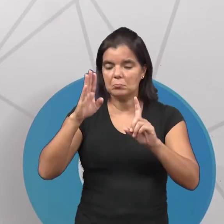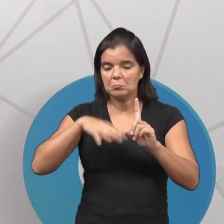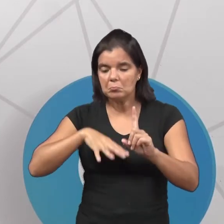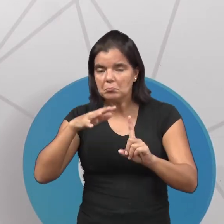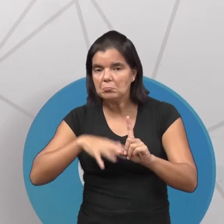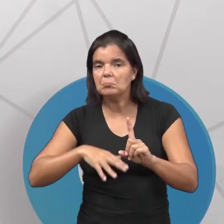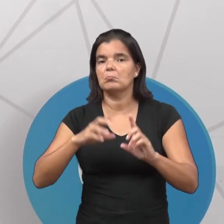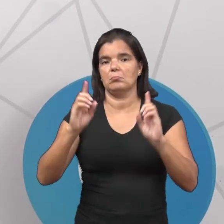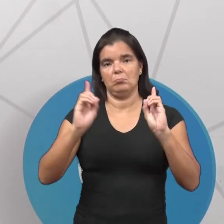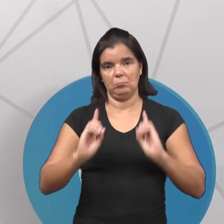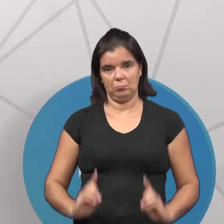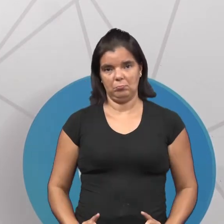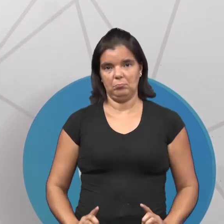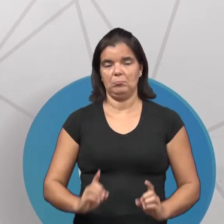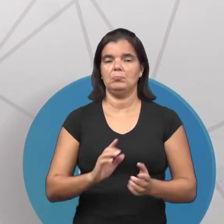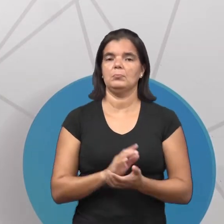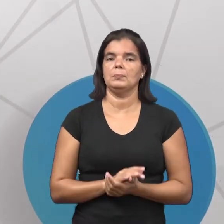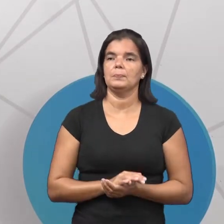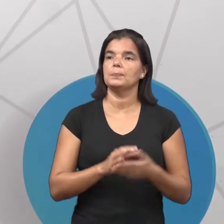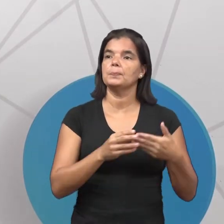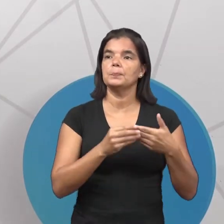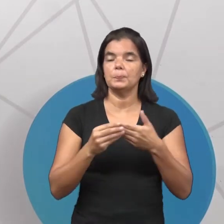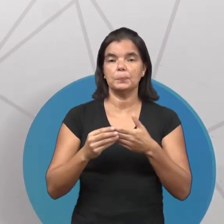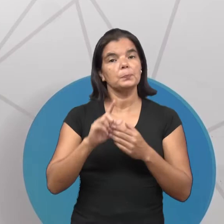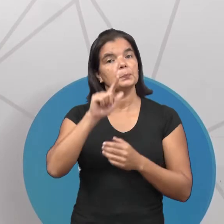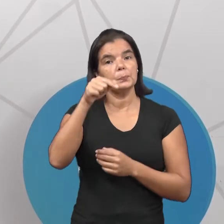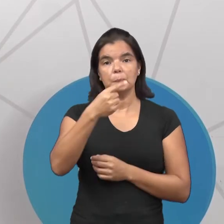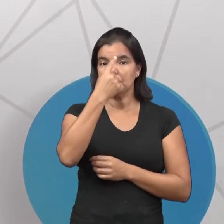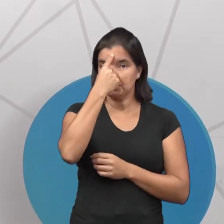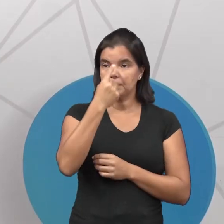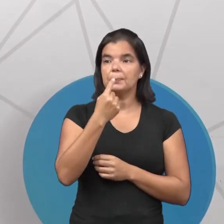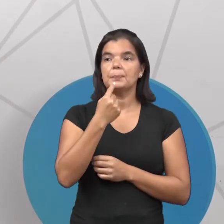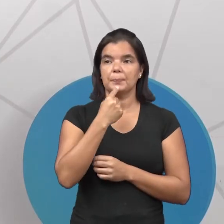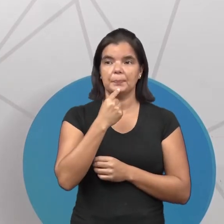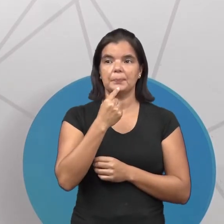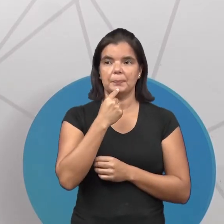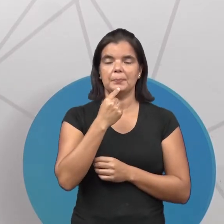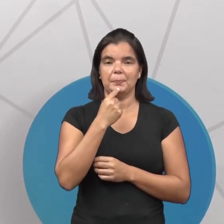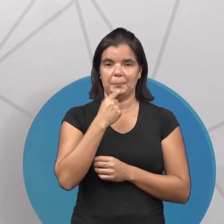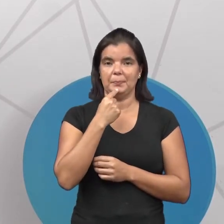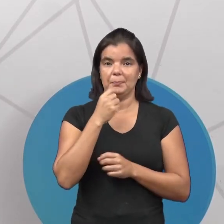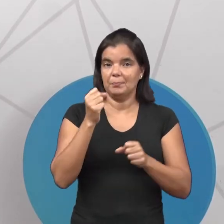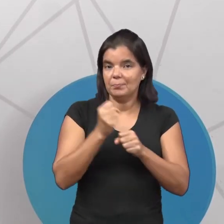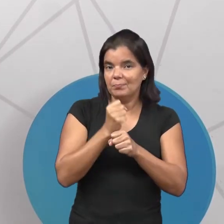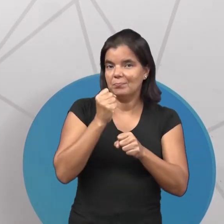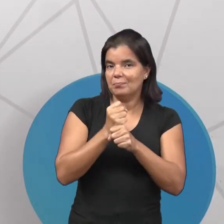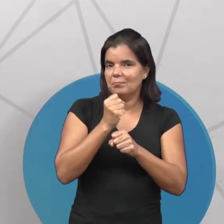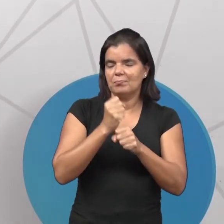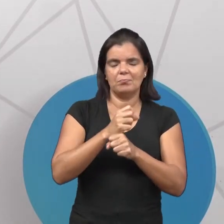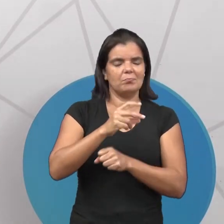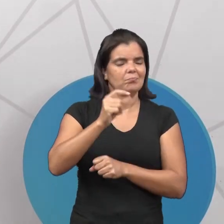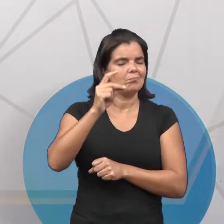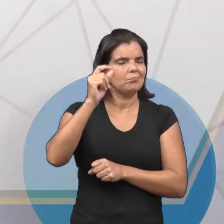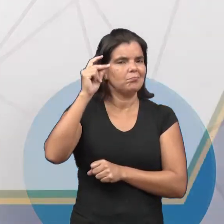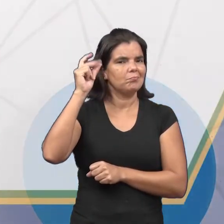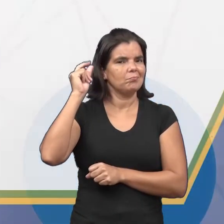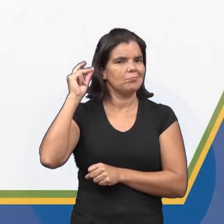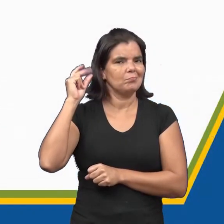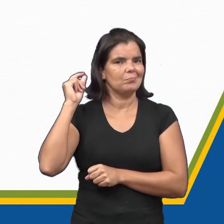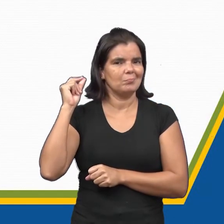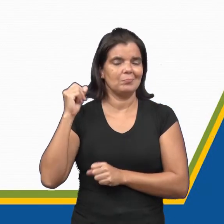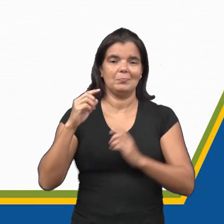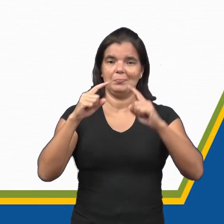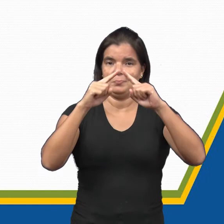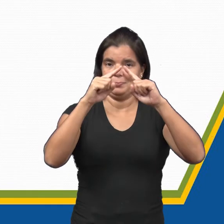os deuses. Eu trago também uma outra imagem para vocês, de uma construção muito antiga,